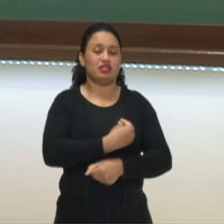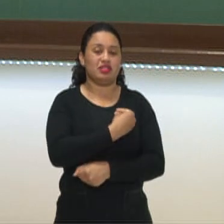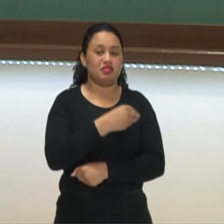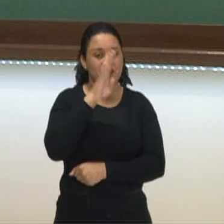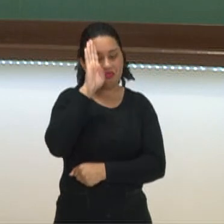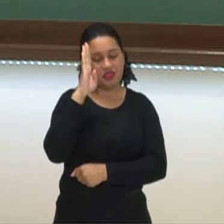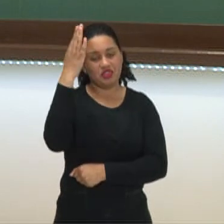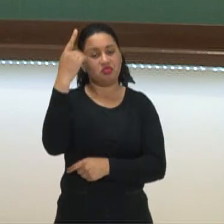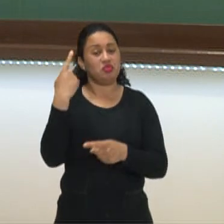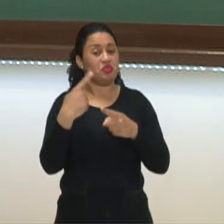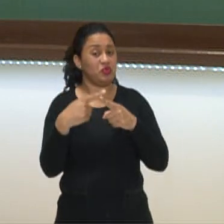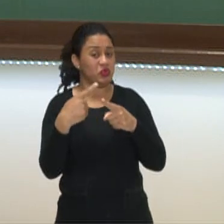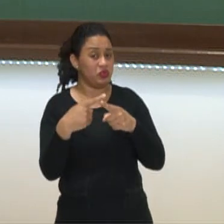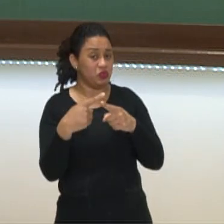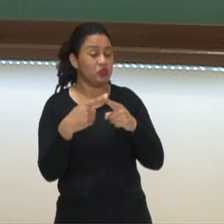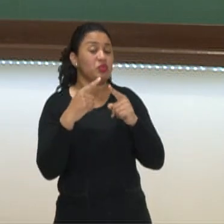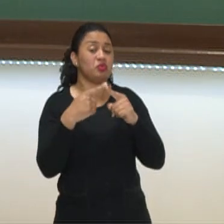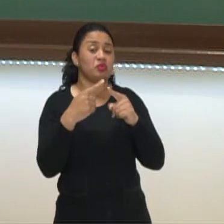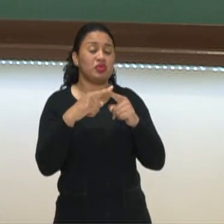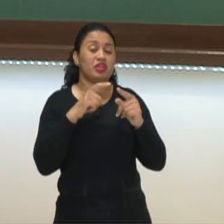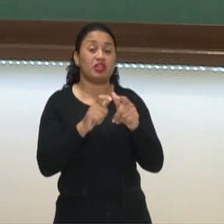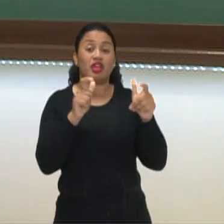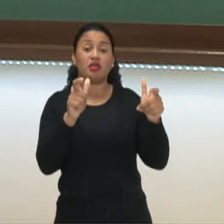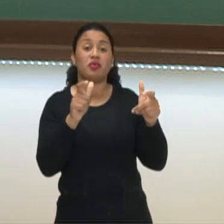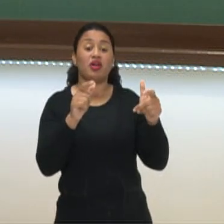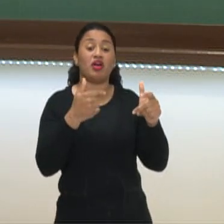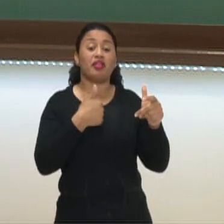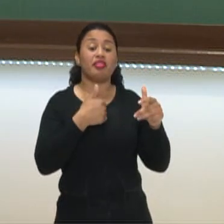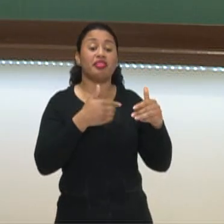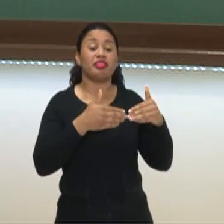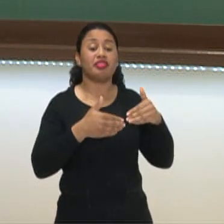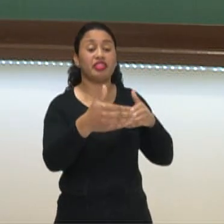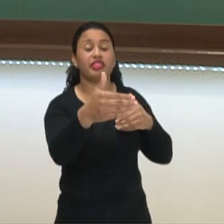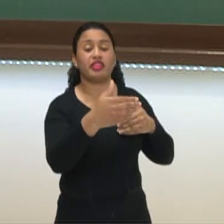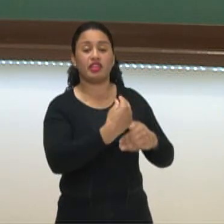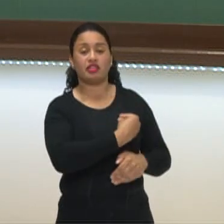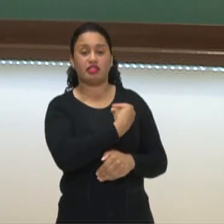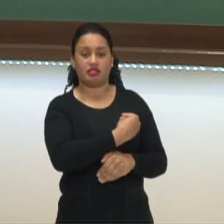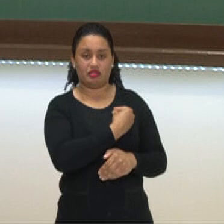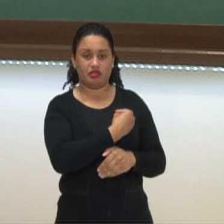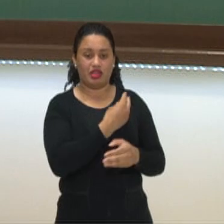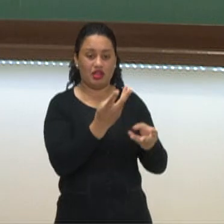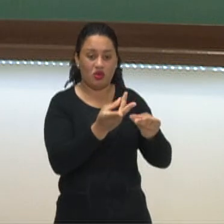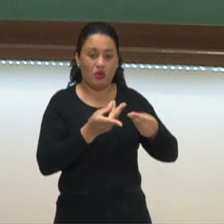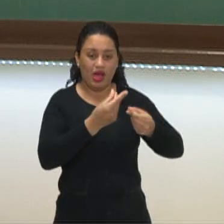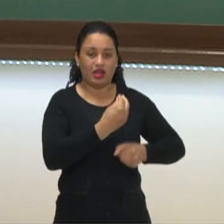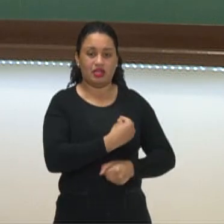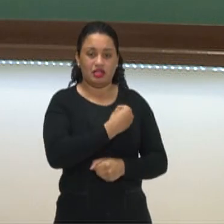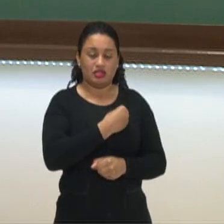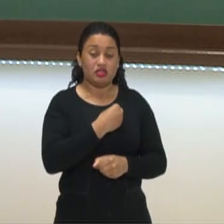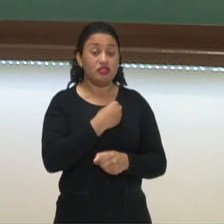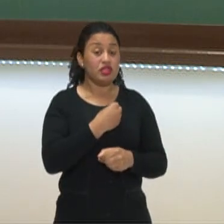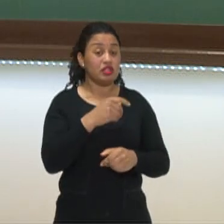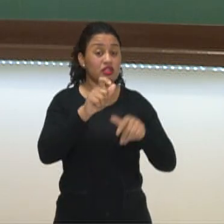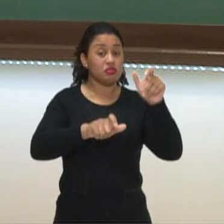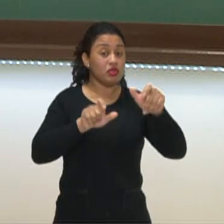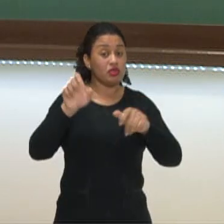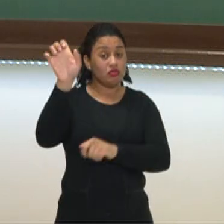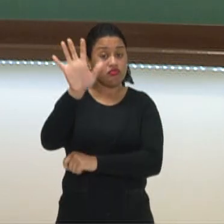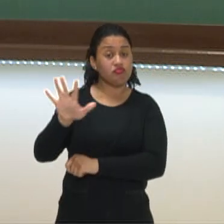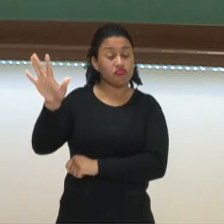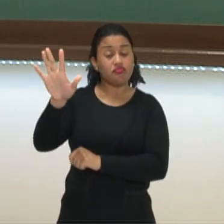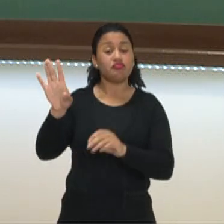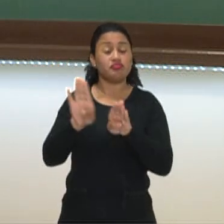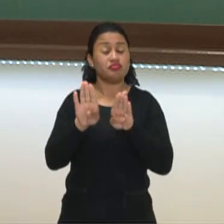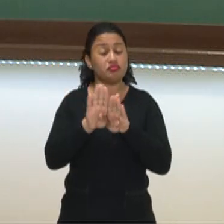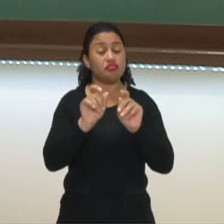por conta da maior expectativa de vida. A qualidade de vida das pessoas no continente europeu vai fazer com que eles